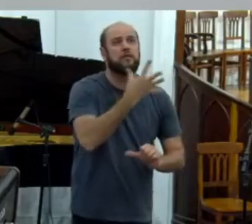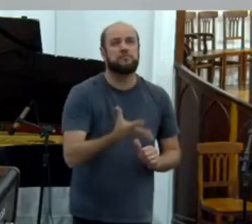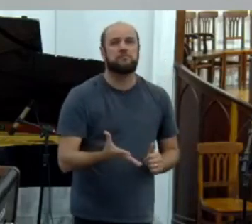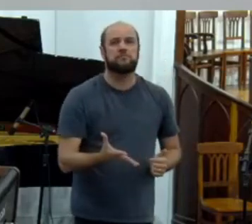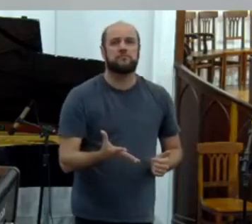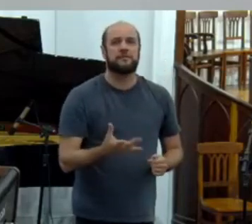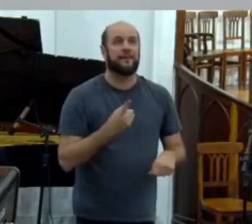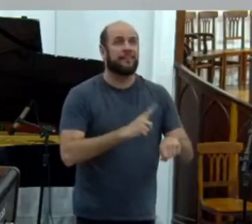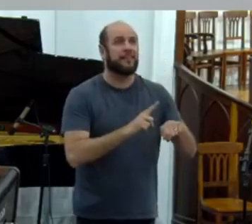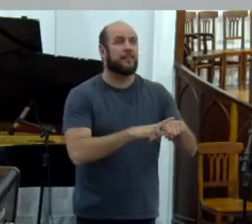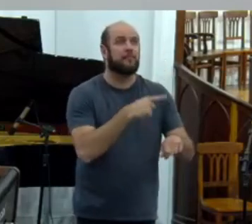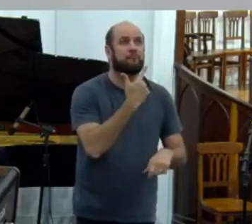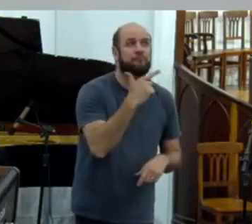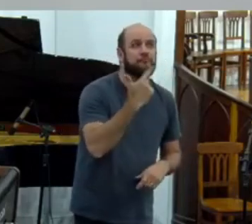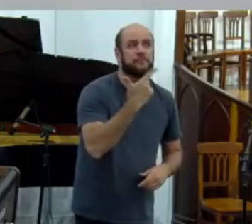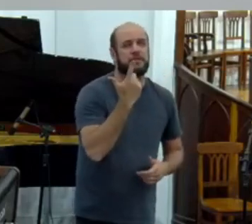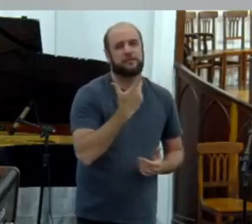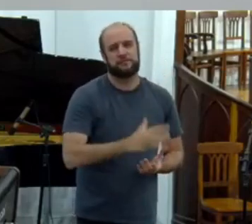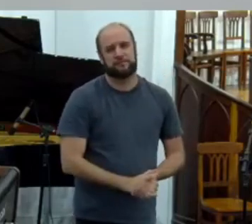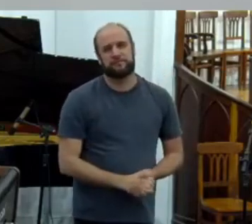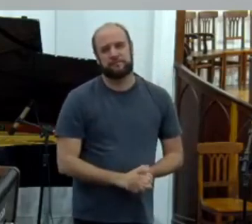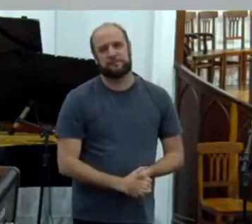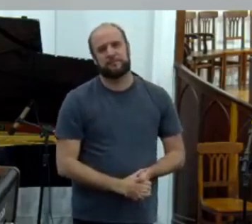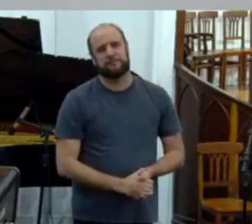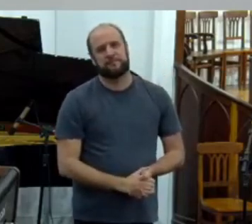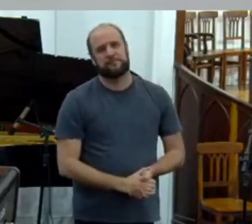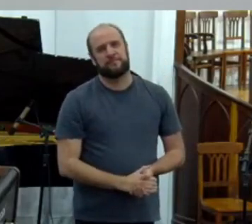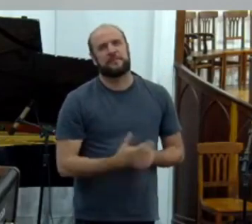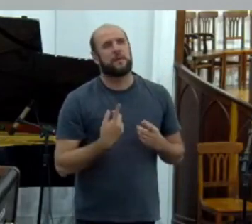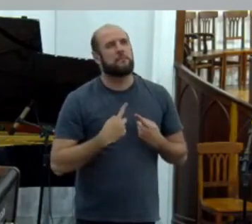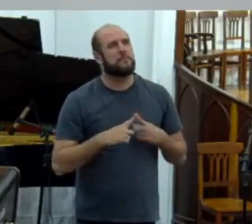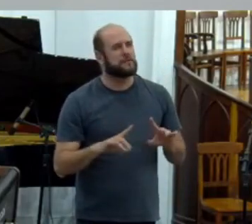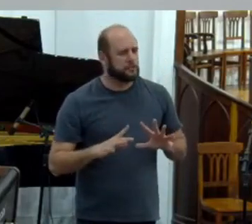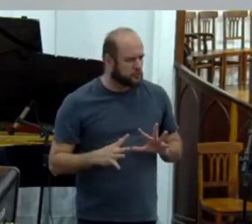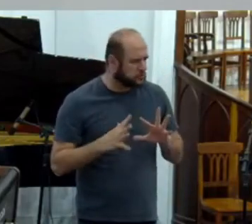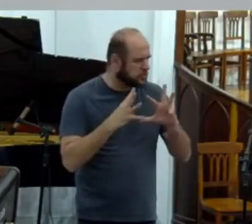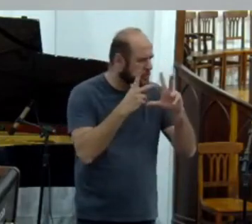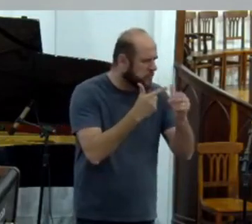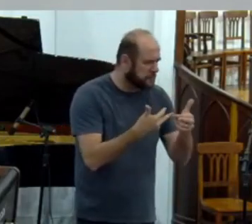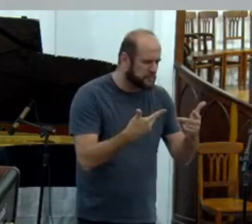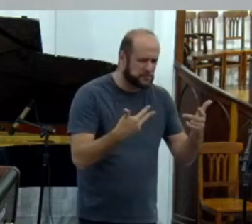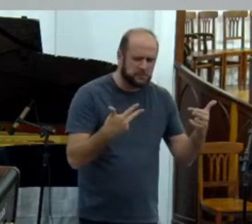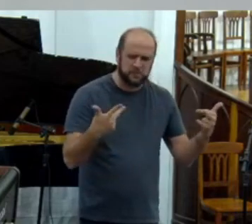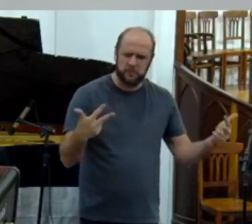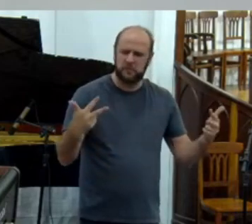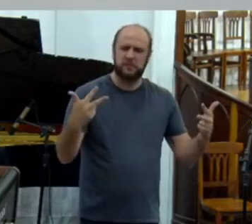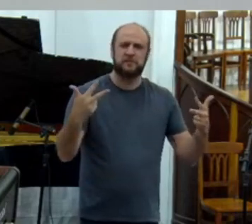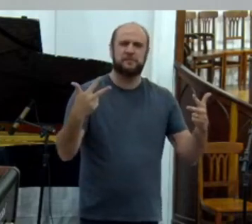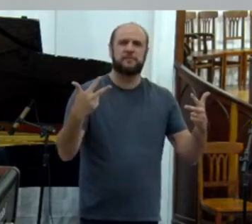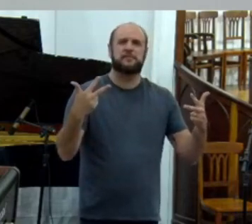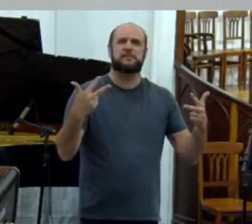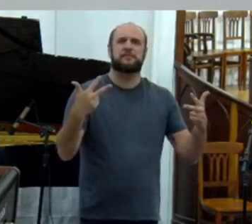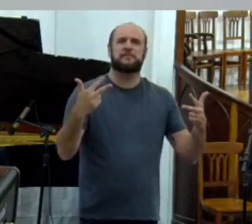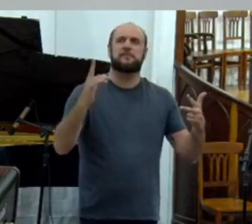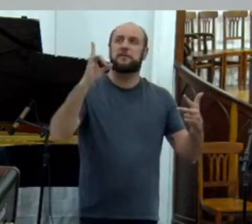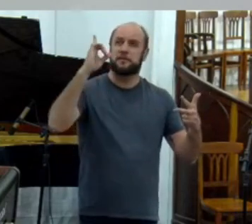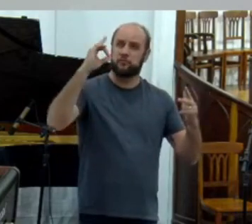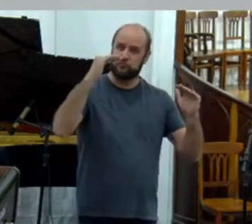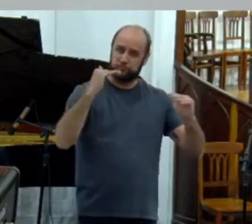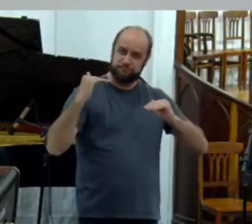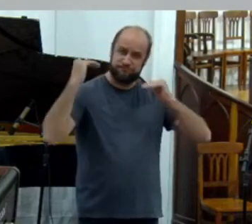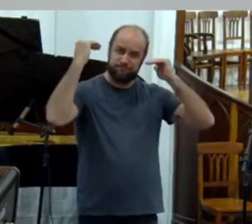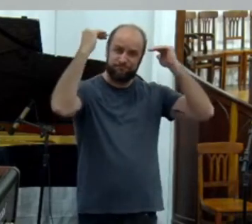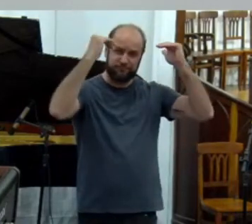vai faltar tempo para fazer tudo o que a gente quer. Mas todas as coisas que estão debaixo da soberania de